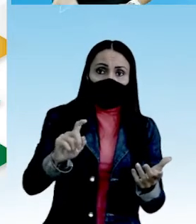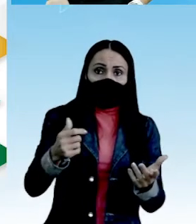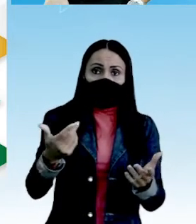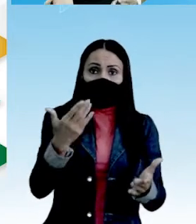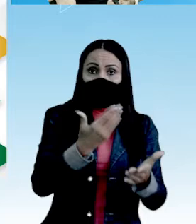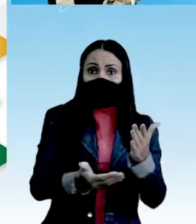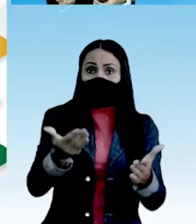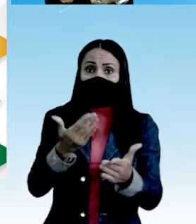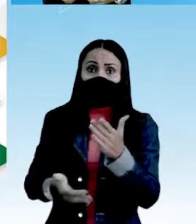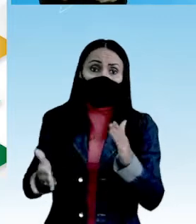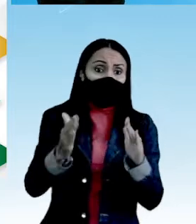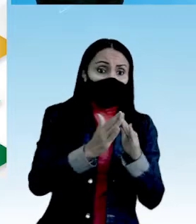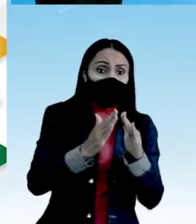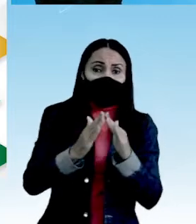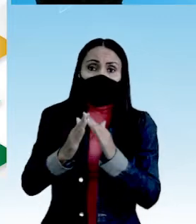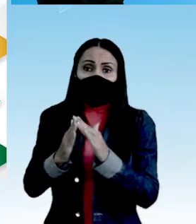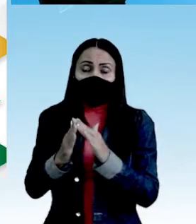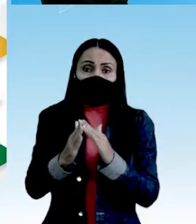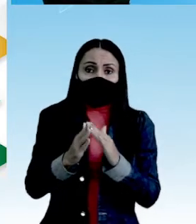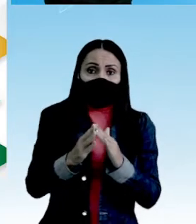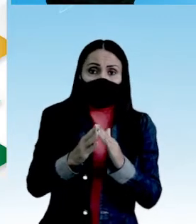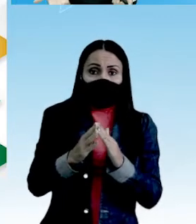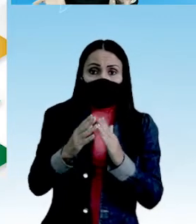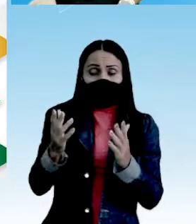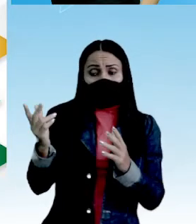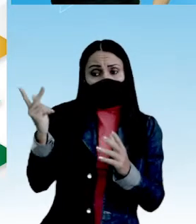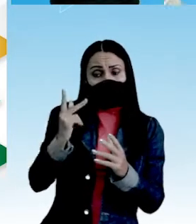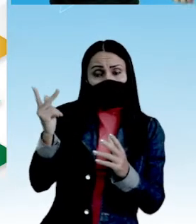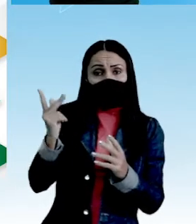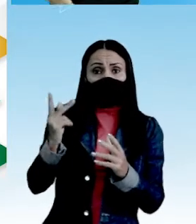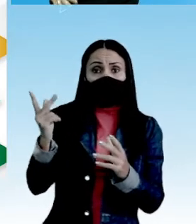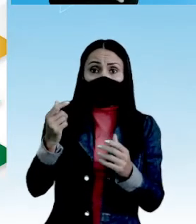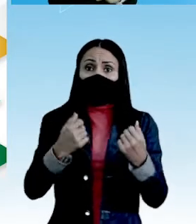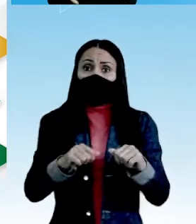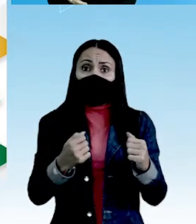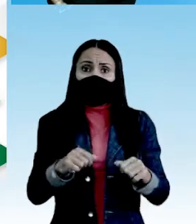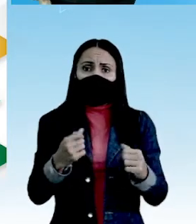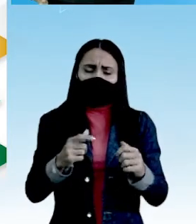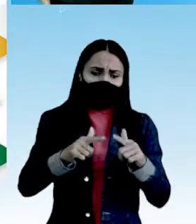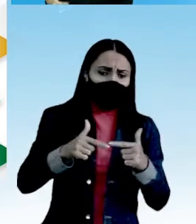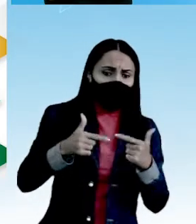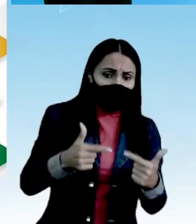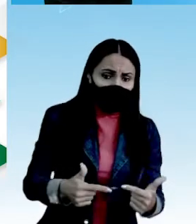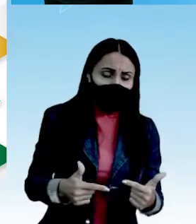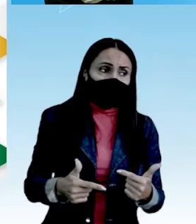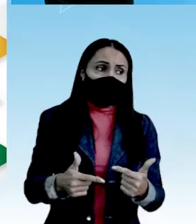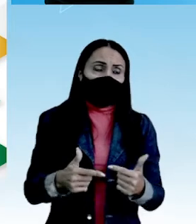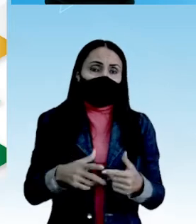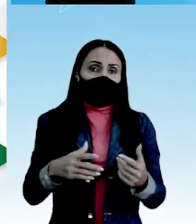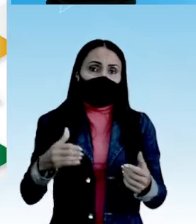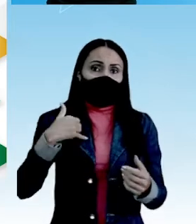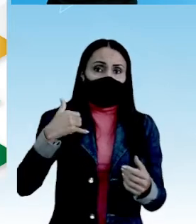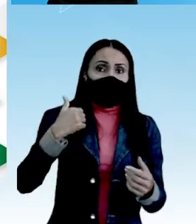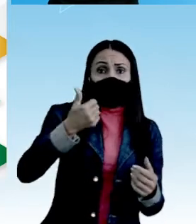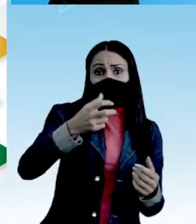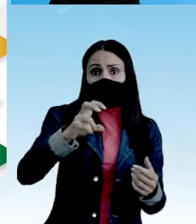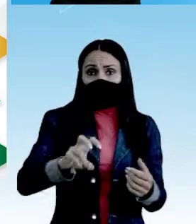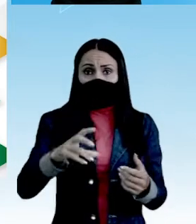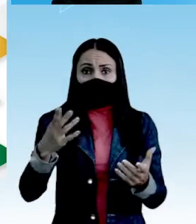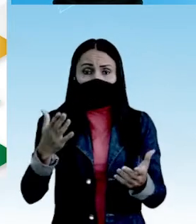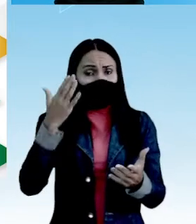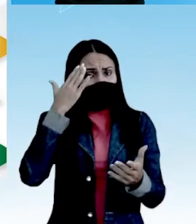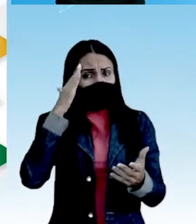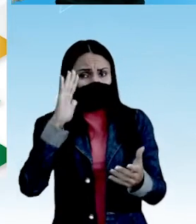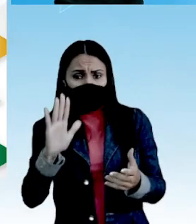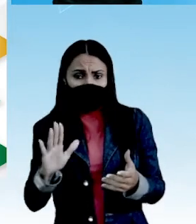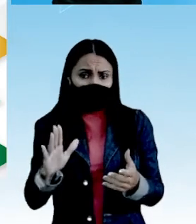despejadas, iam perder seu lugar. Então, assim, para ela e a mãe não ser despejadas, então ela saiu aos 15 anos, nem sabia cantar. Ela acho que ela não